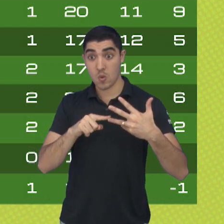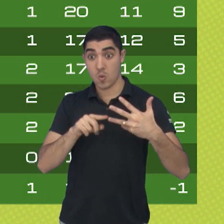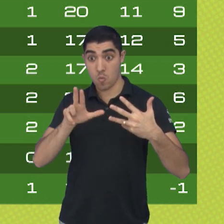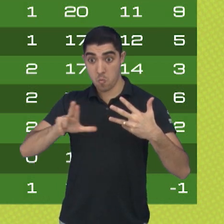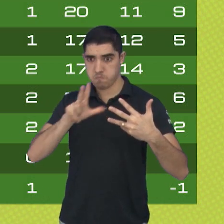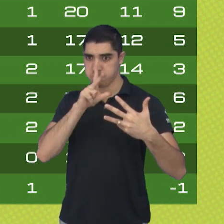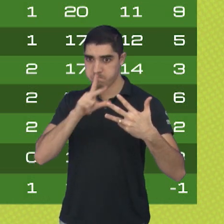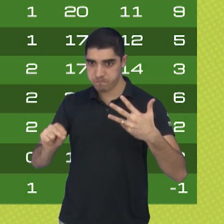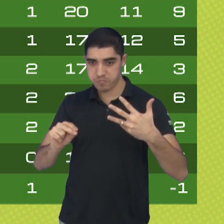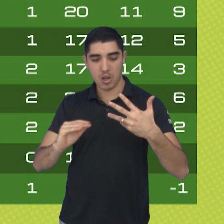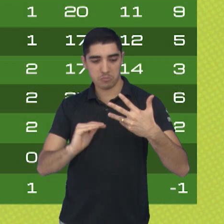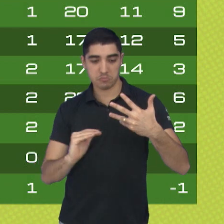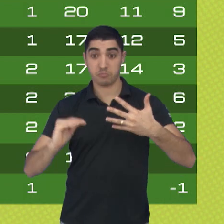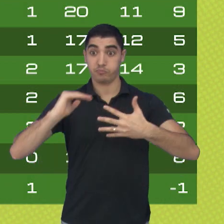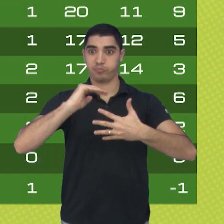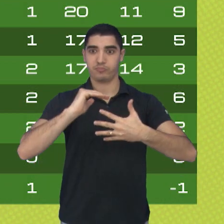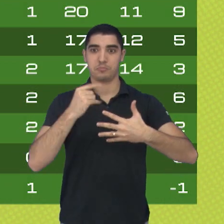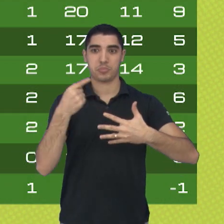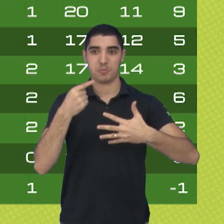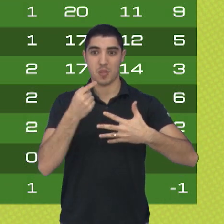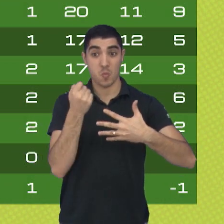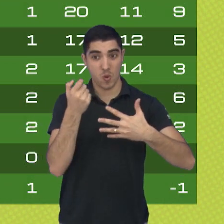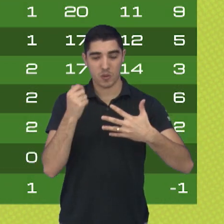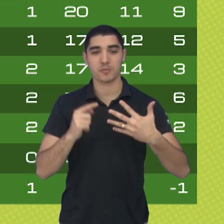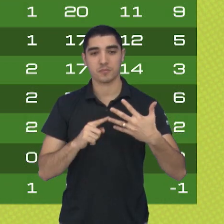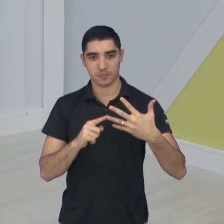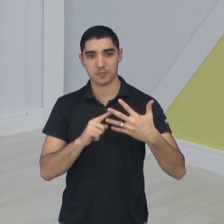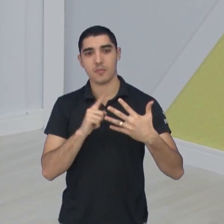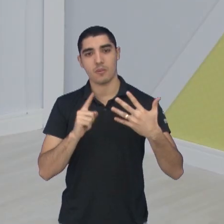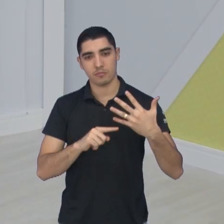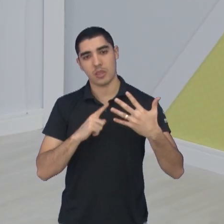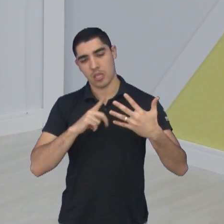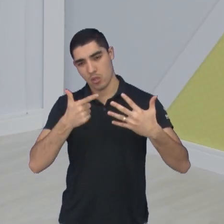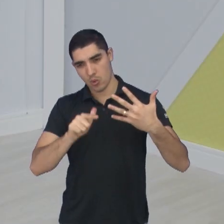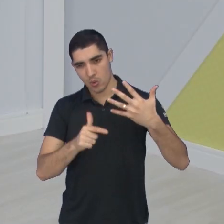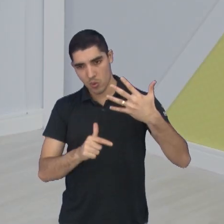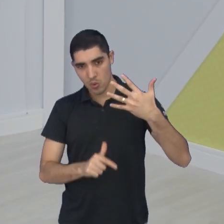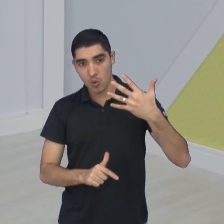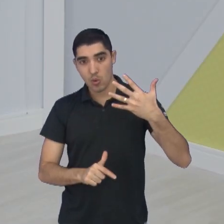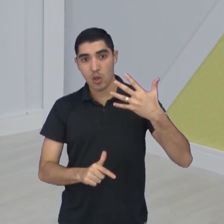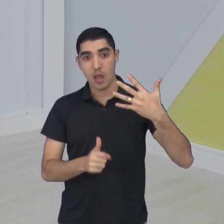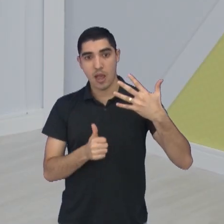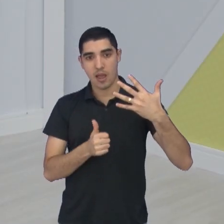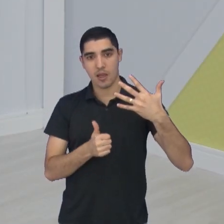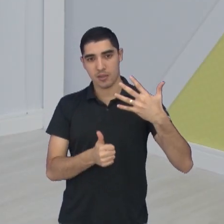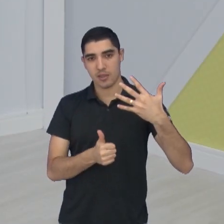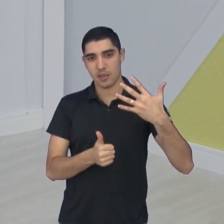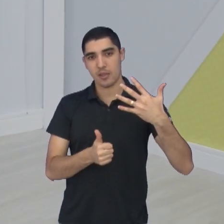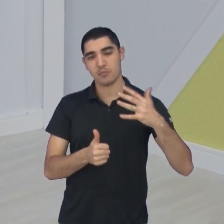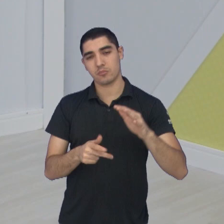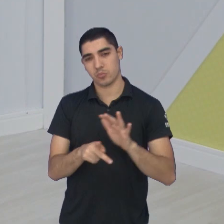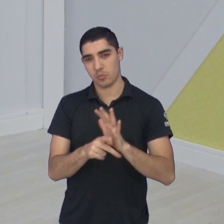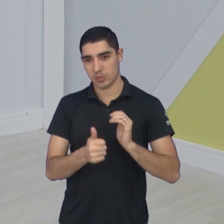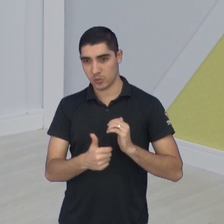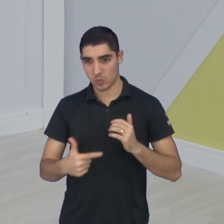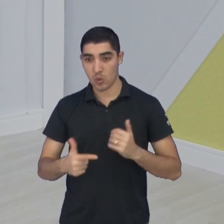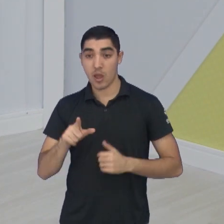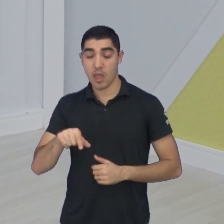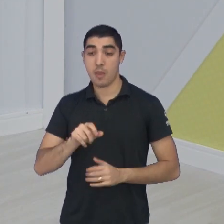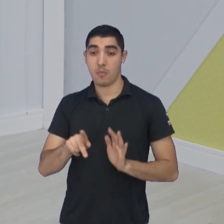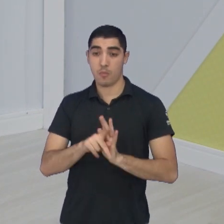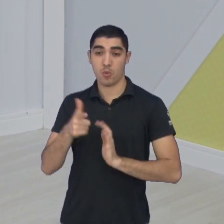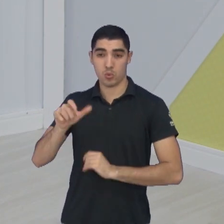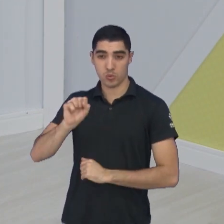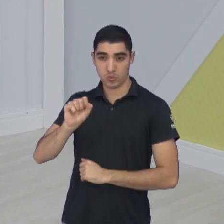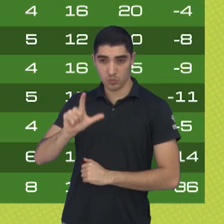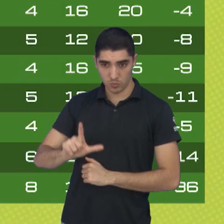encosta ali com o Sorocaba na liderança. Aí seguem os clubes, até lá embaixo, 12º o São Lourenço de Santa Catarina, virando a tabela já aparece o São José